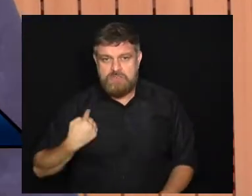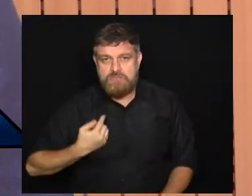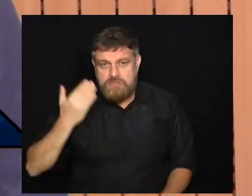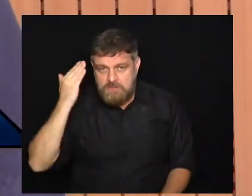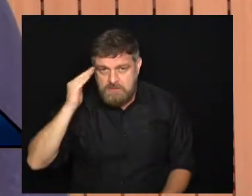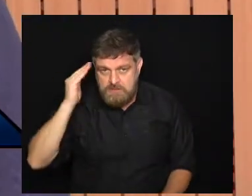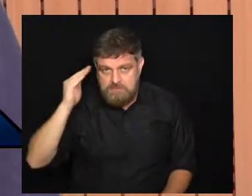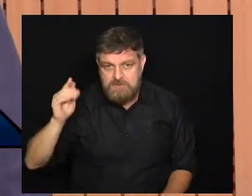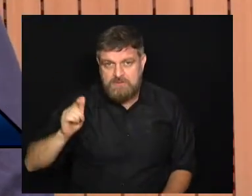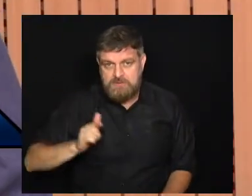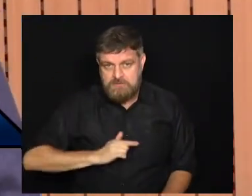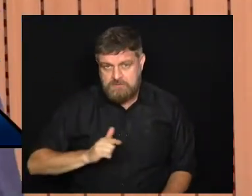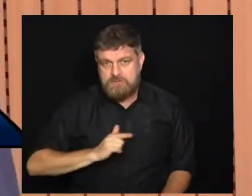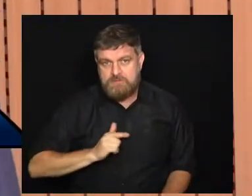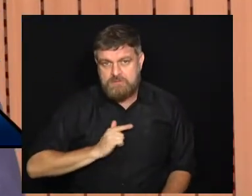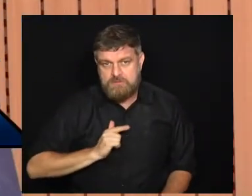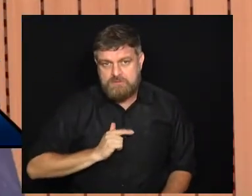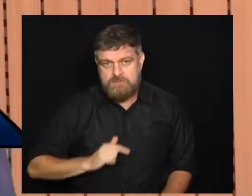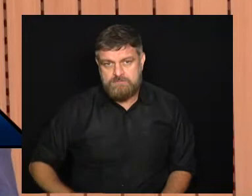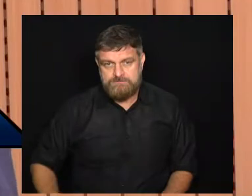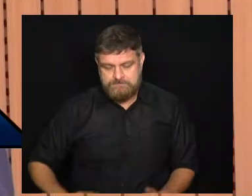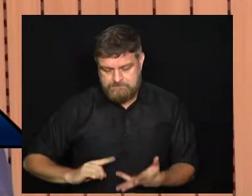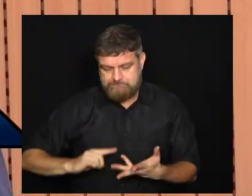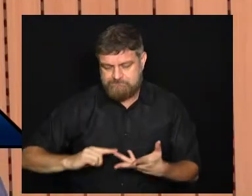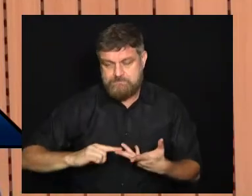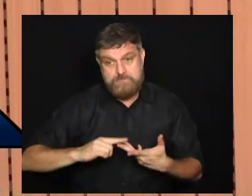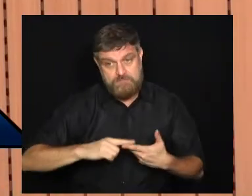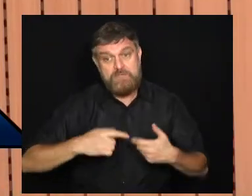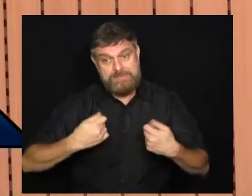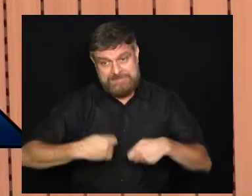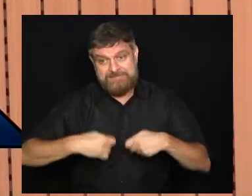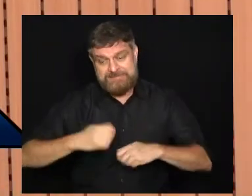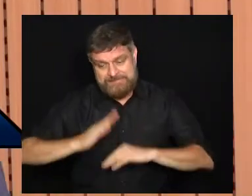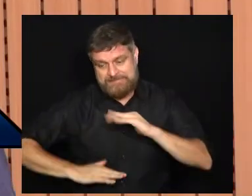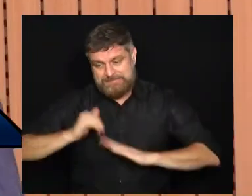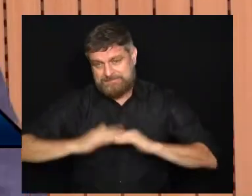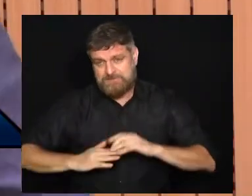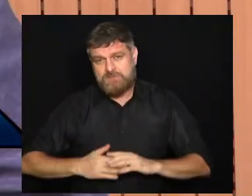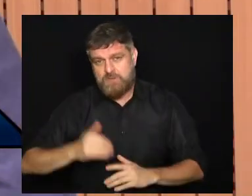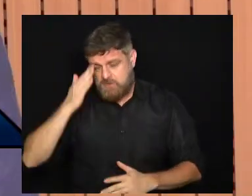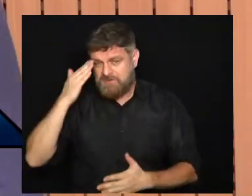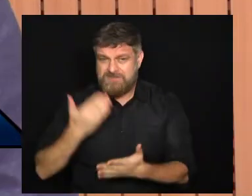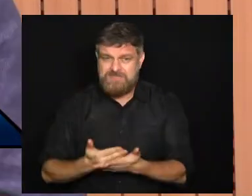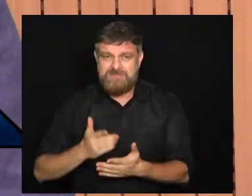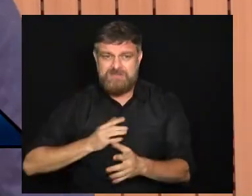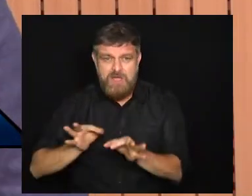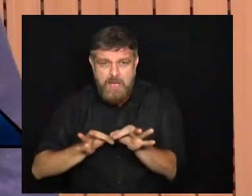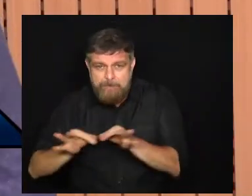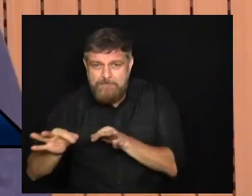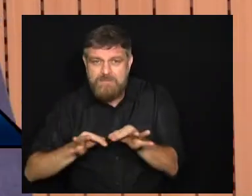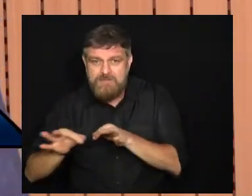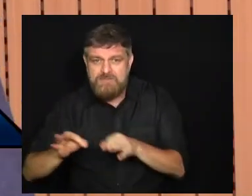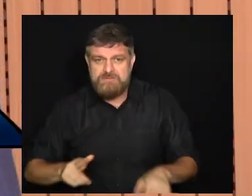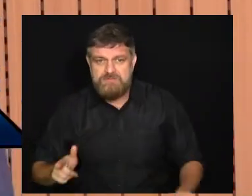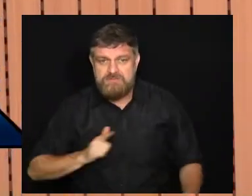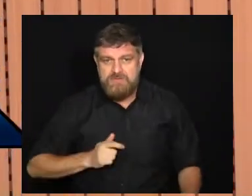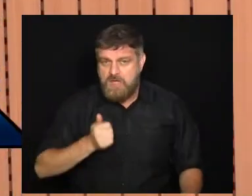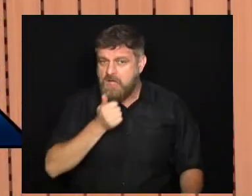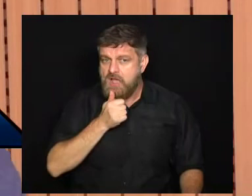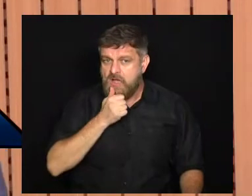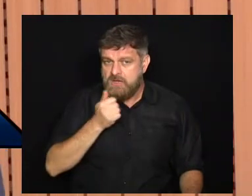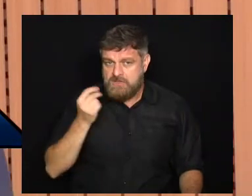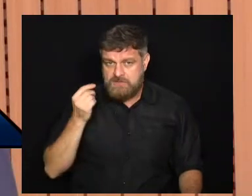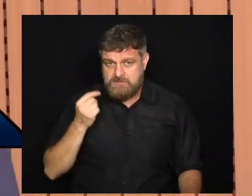que ainda tem um monte de processos que precisam ser disparados, né? Foi dito que há preparação e tal. A gente precisa ainda ver